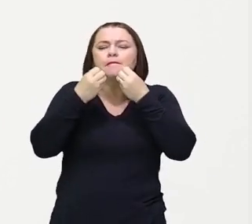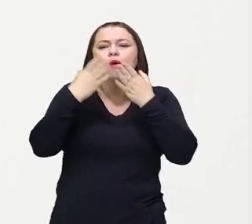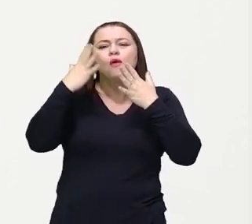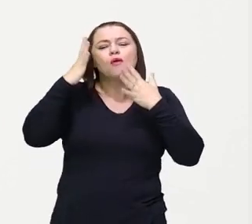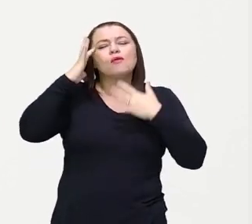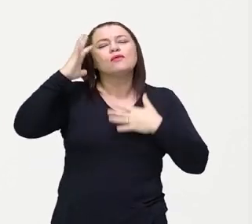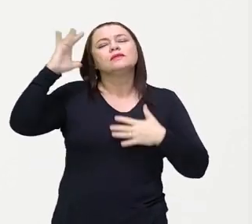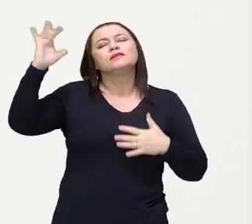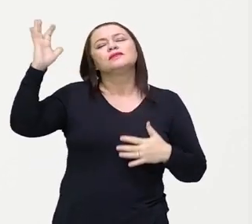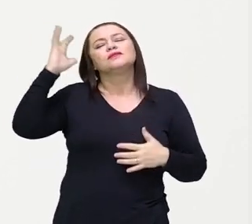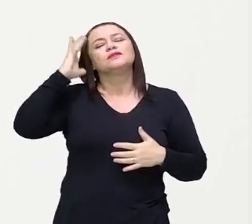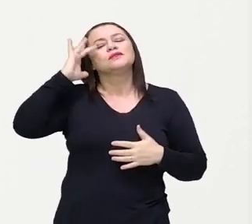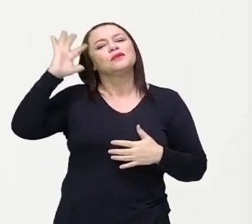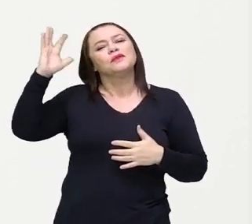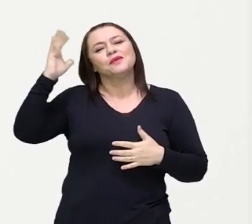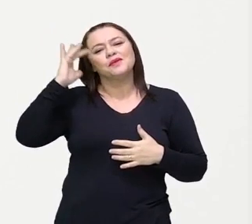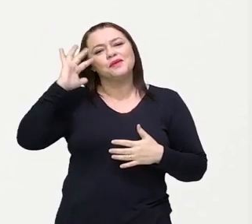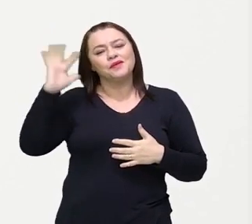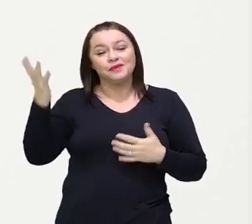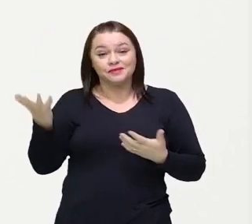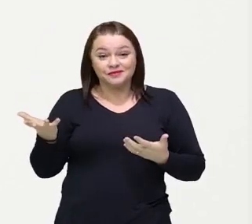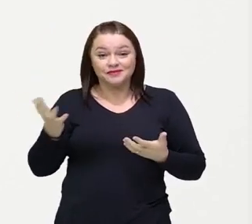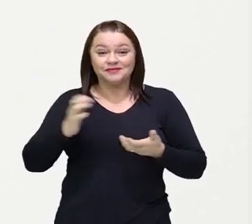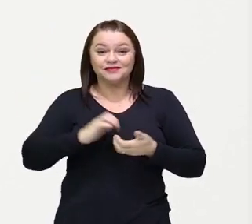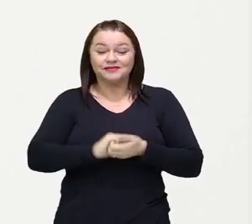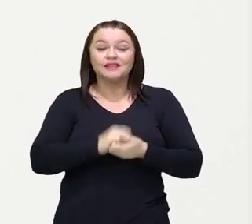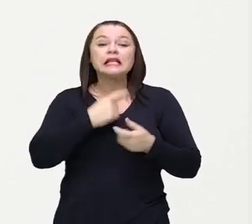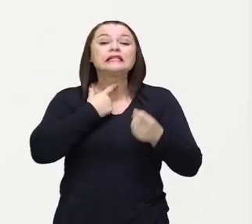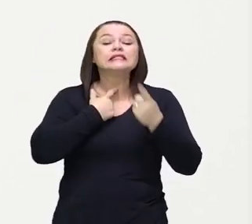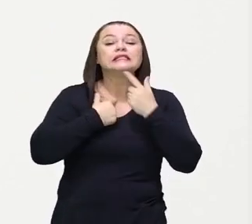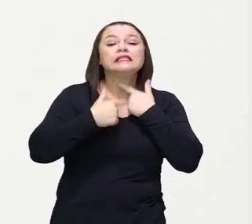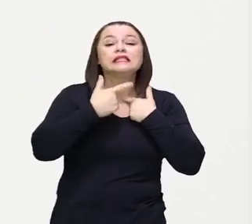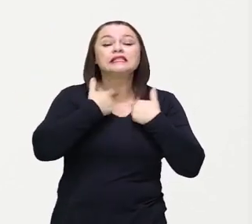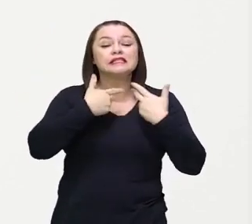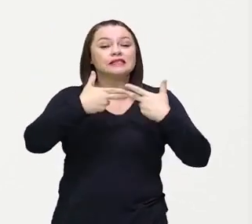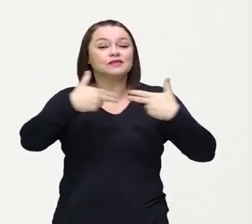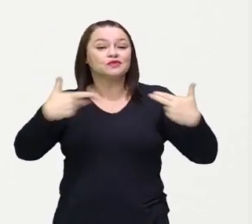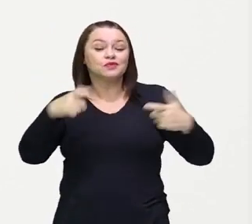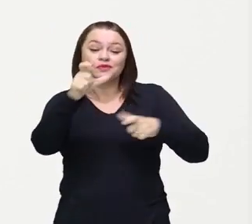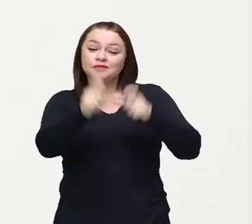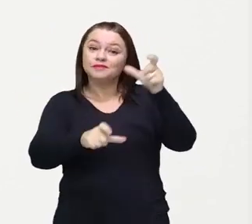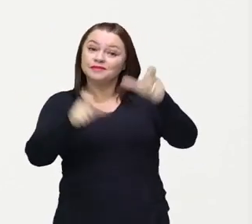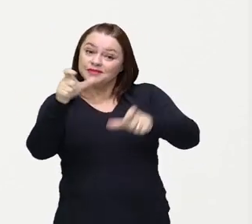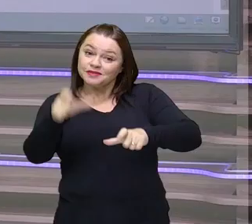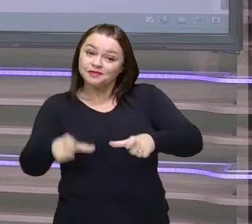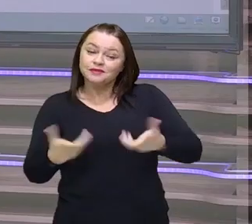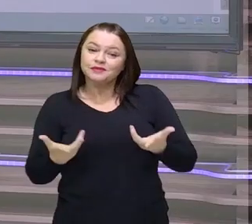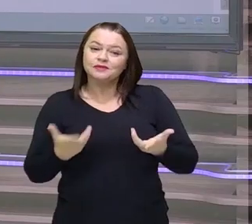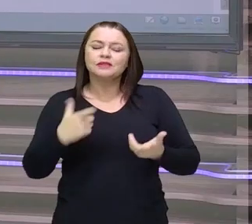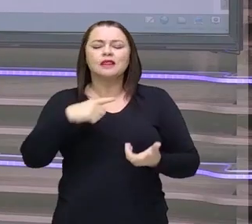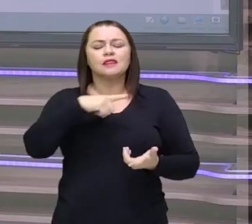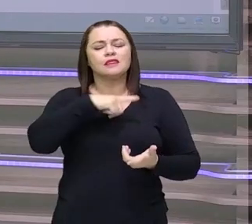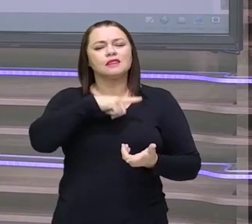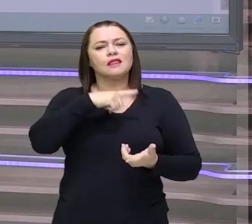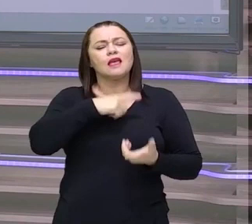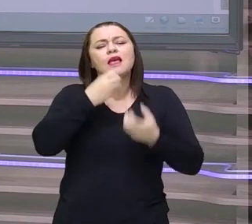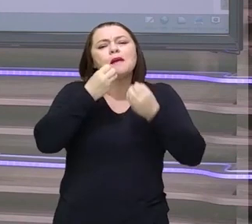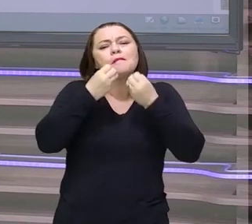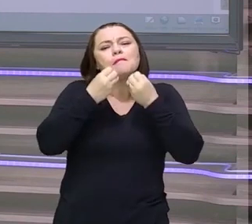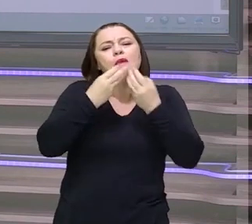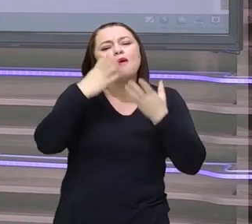sonhos. Frase optativa. Deseja algo a alguém. Tenha bons